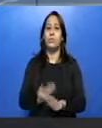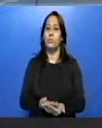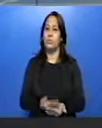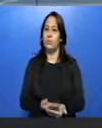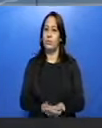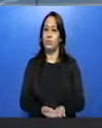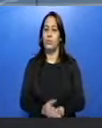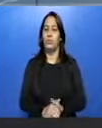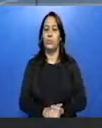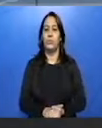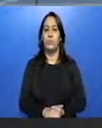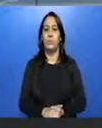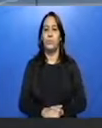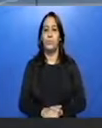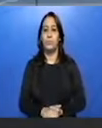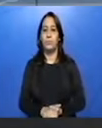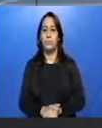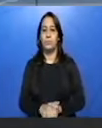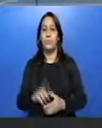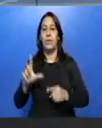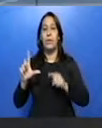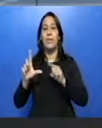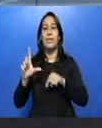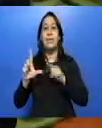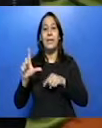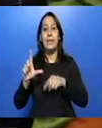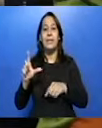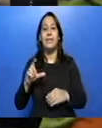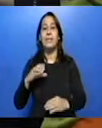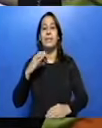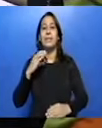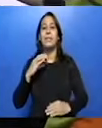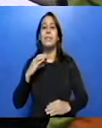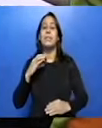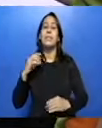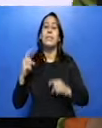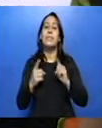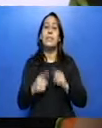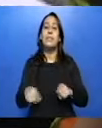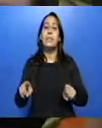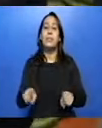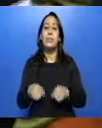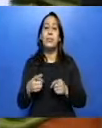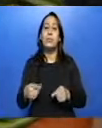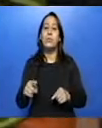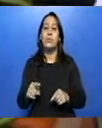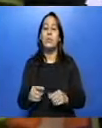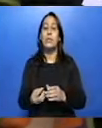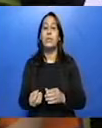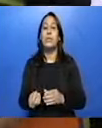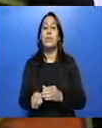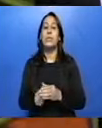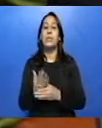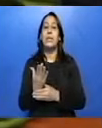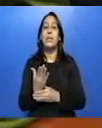R. Na letra da canção Par ou Ímpar, aparece a palavra